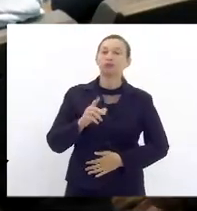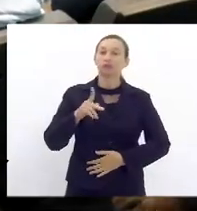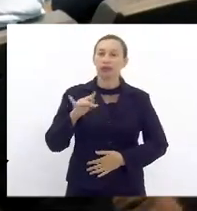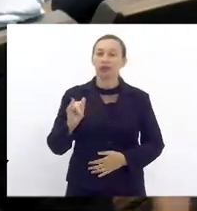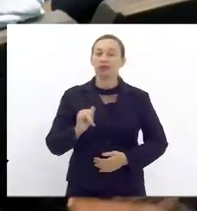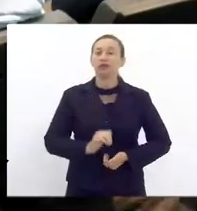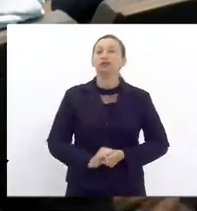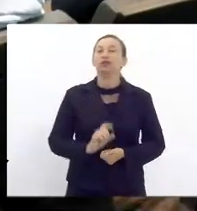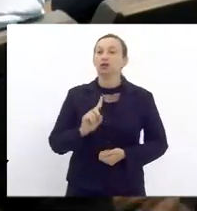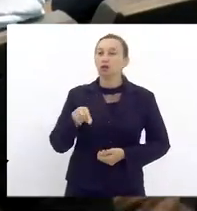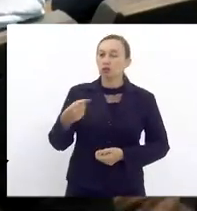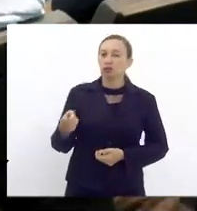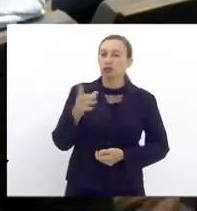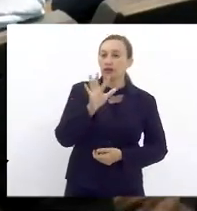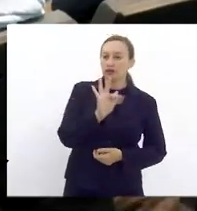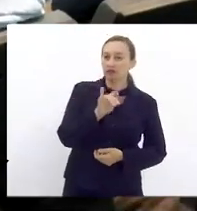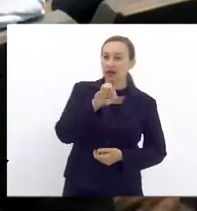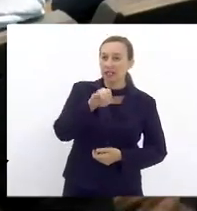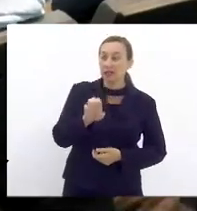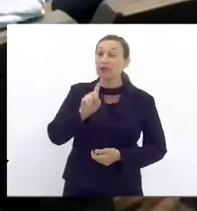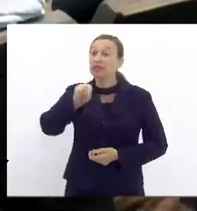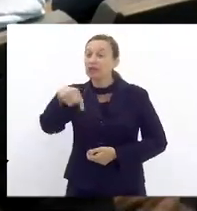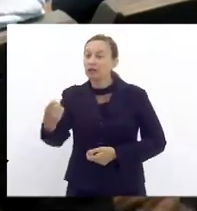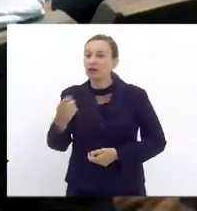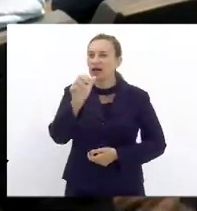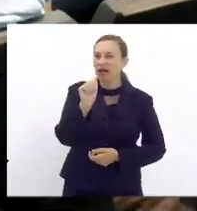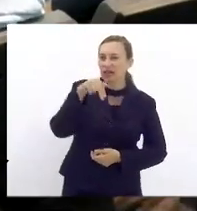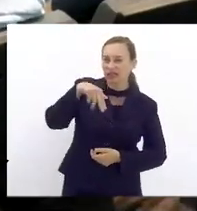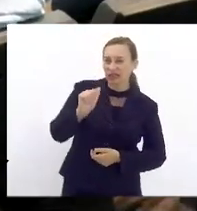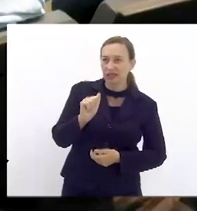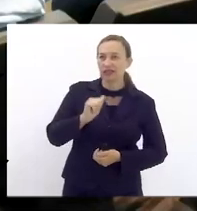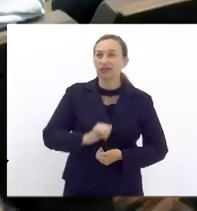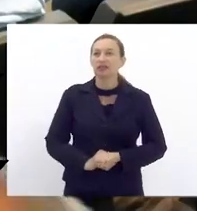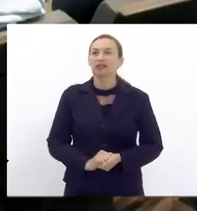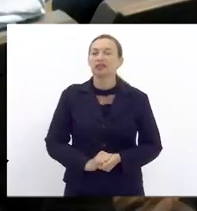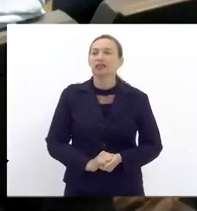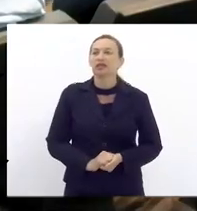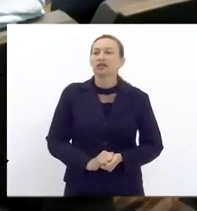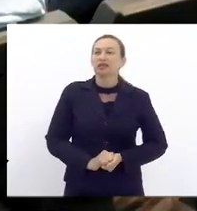o próximo é o Felipe e depois é a Ana Luiza